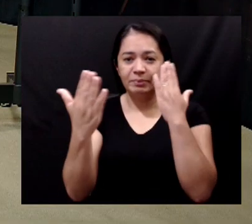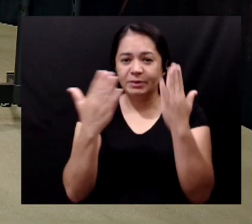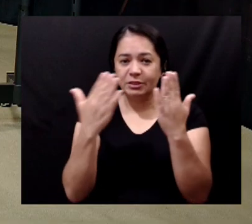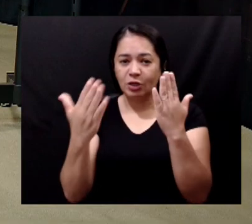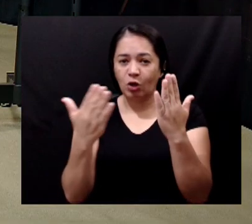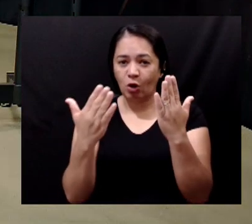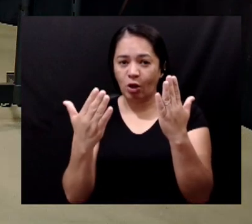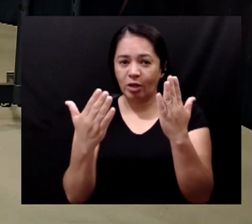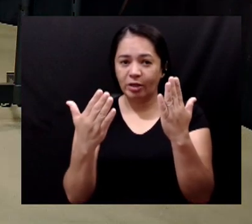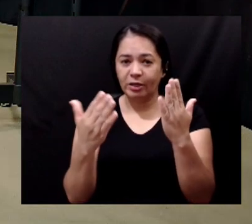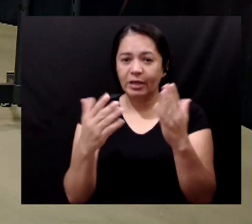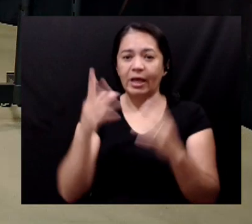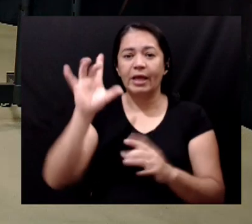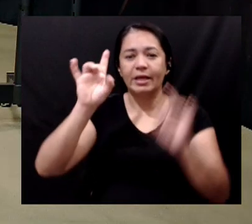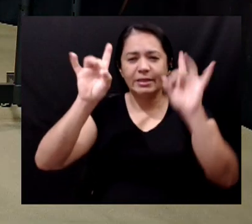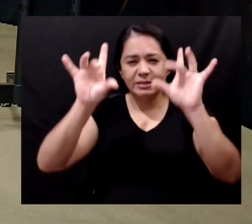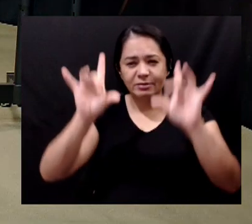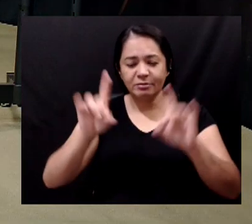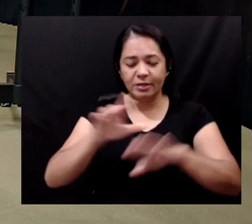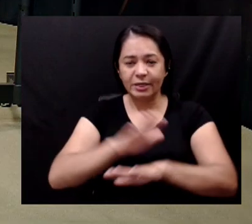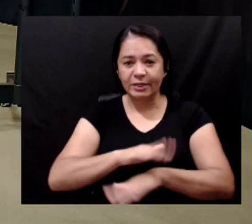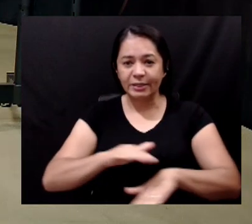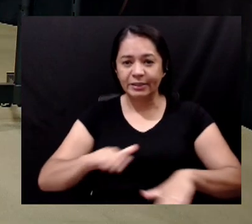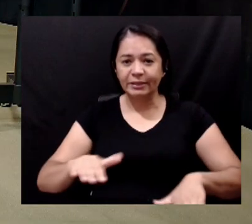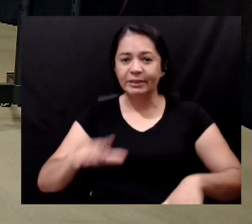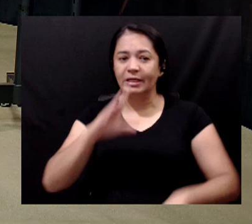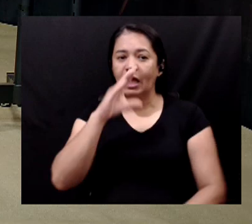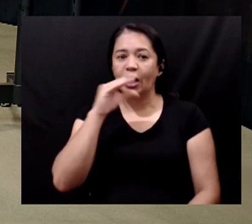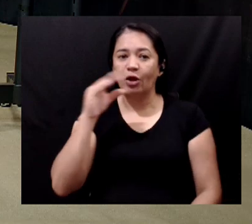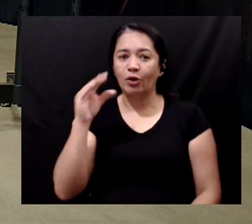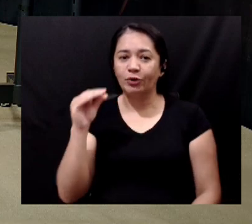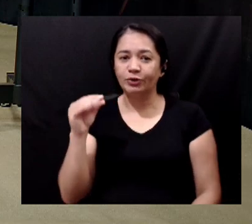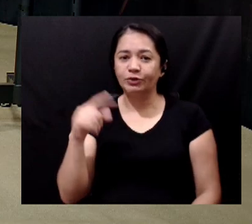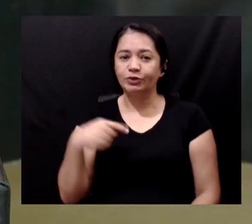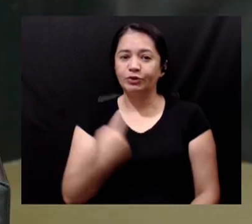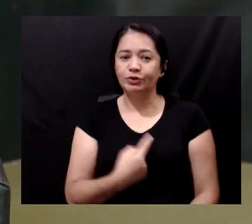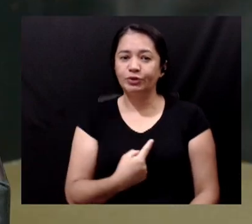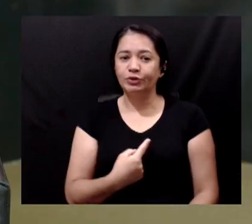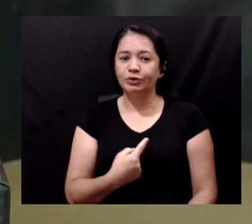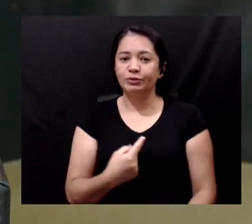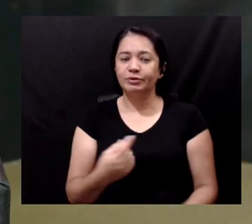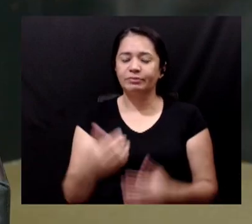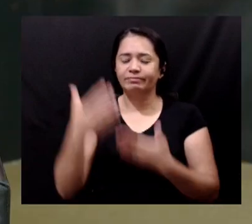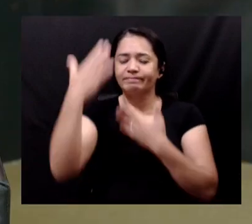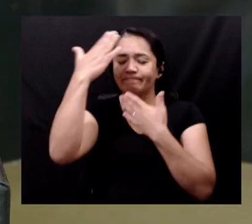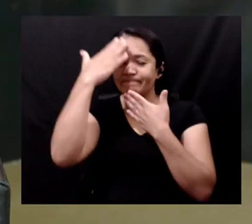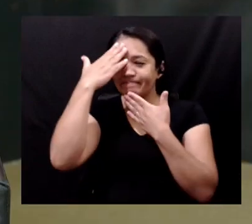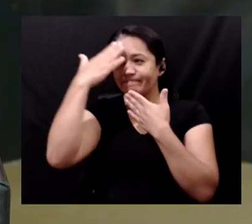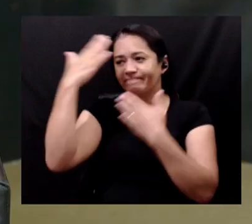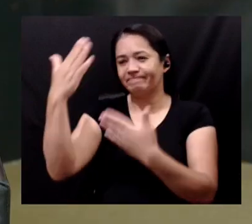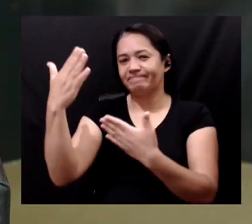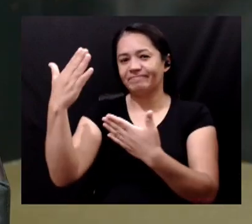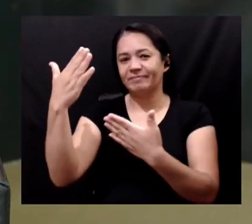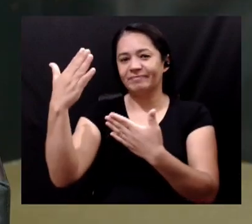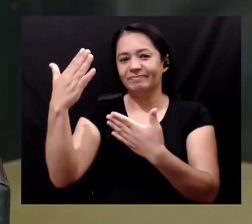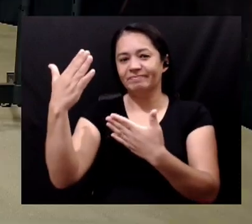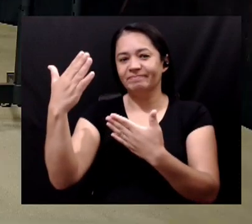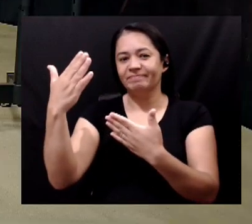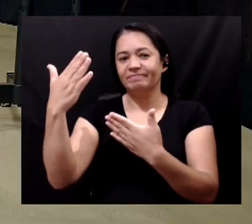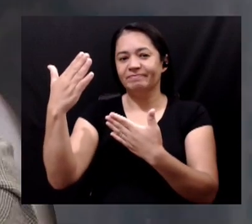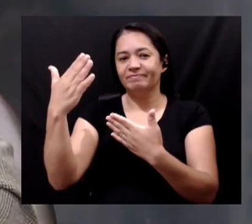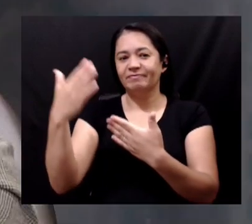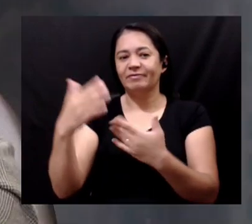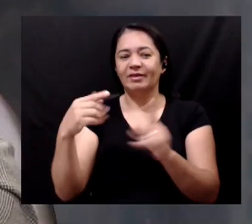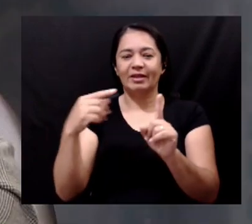crianças e adolescentes. A gente agradece a participação dela. Nalu Pires, seja muito